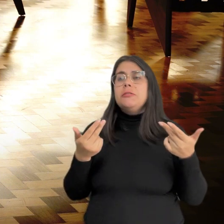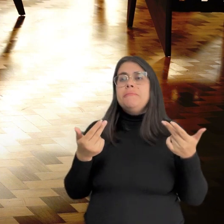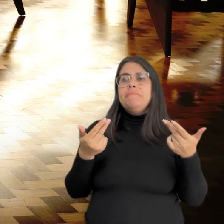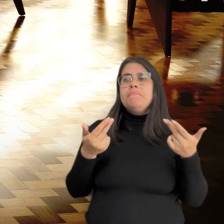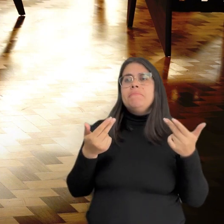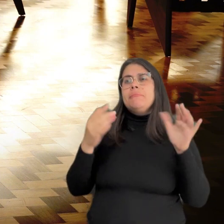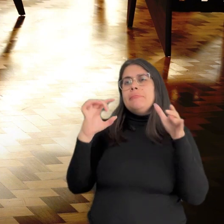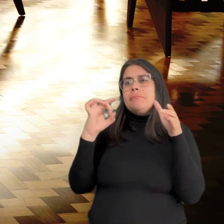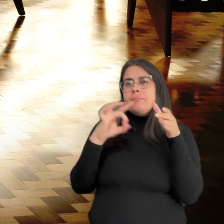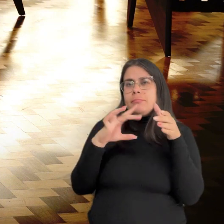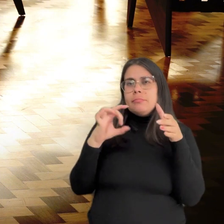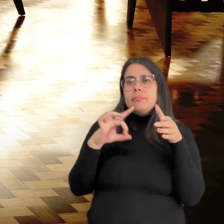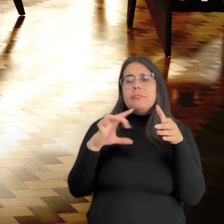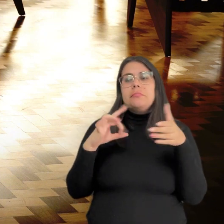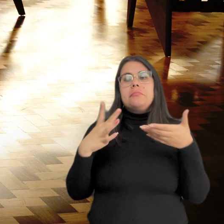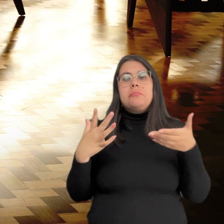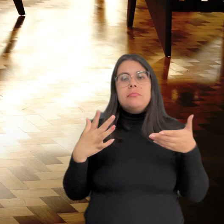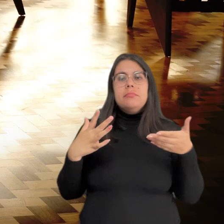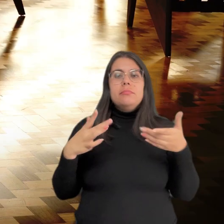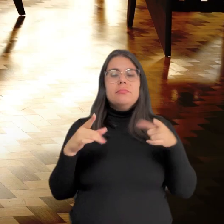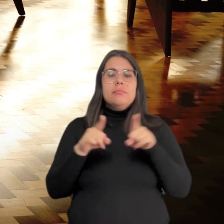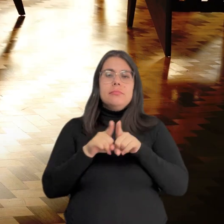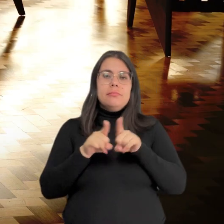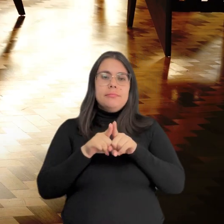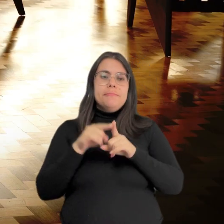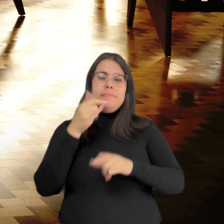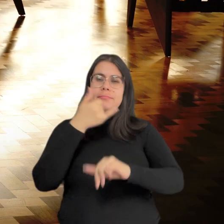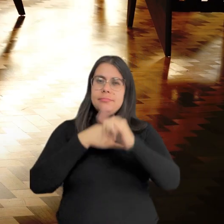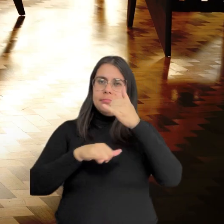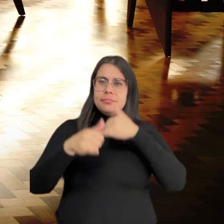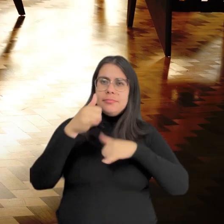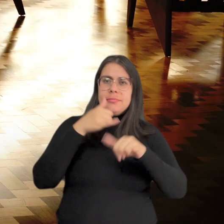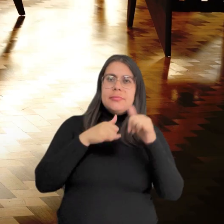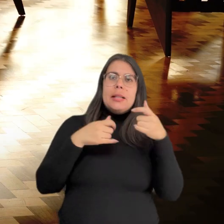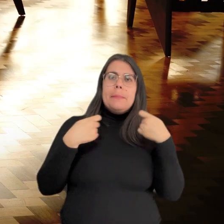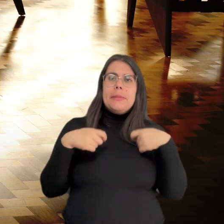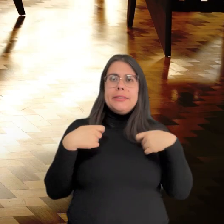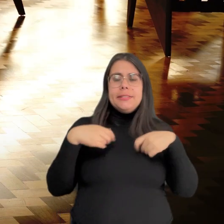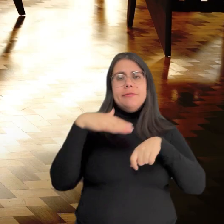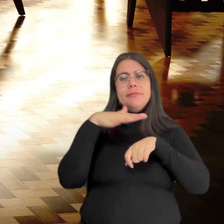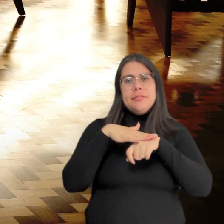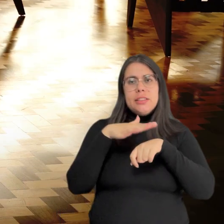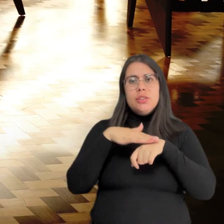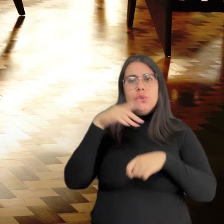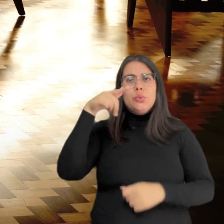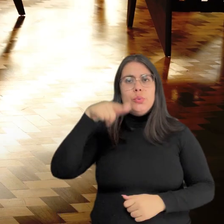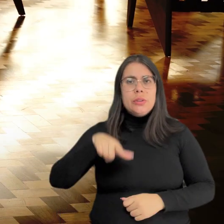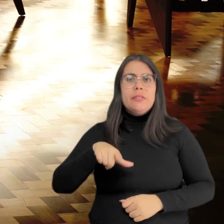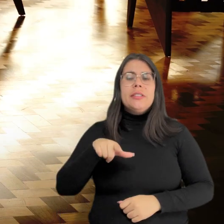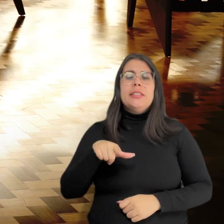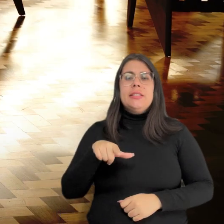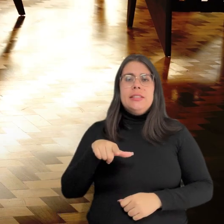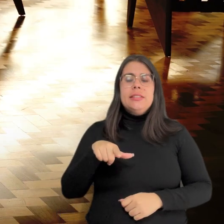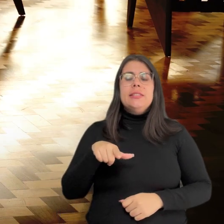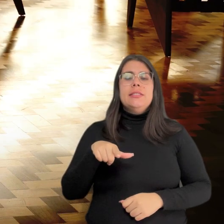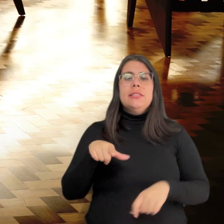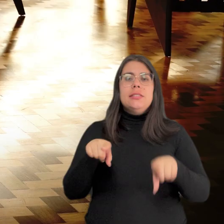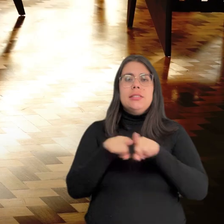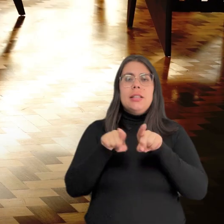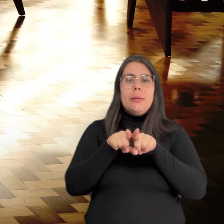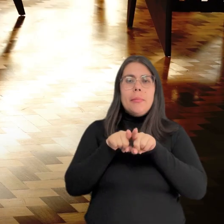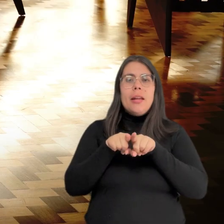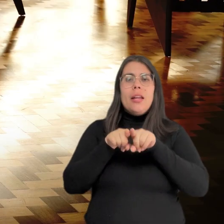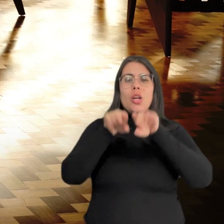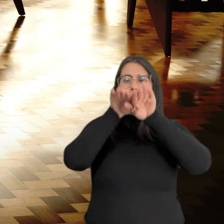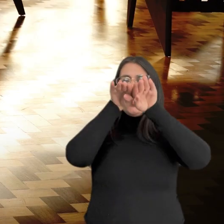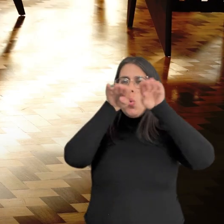instalação elétrica precisava ser toda refeita, a cobertura estava bastante danificada.